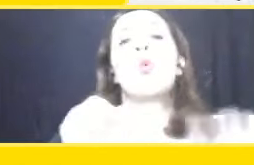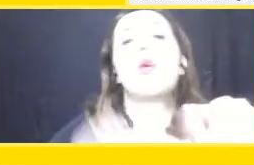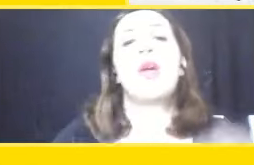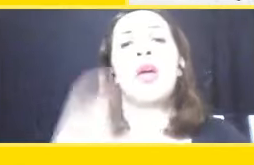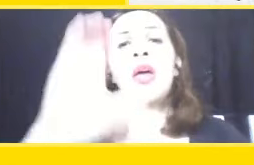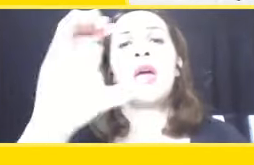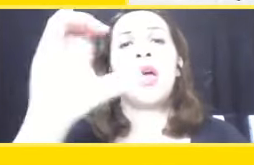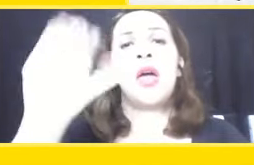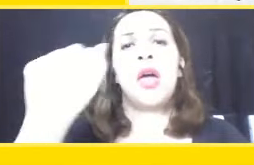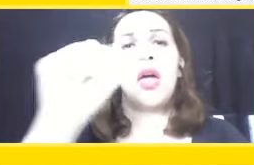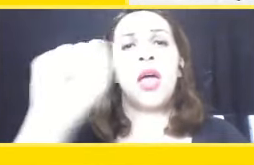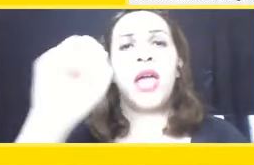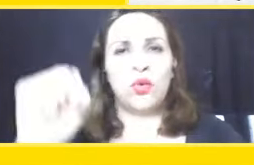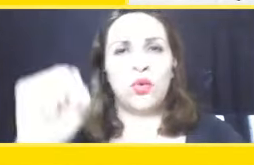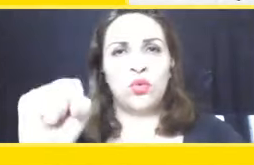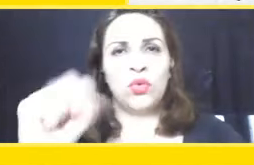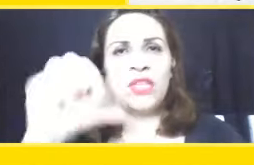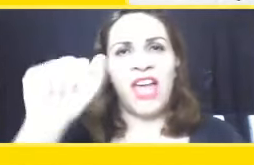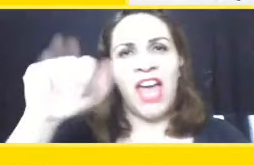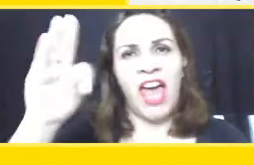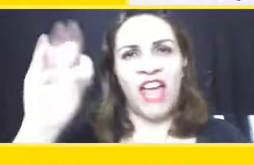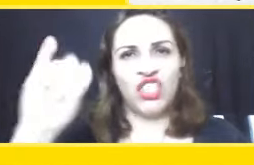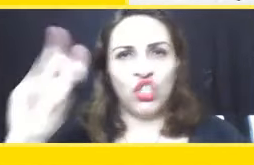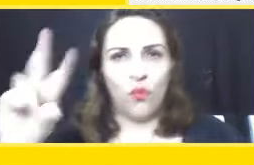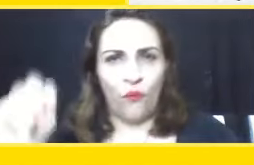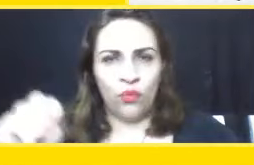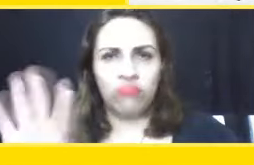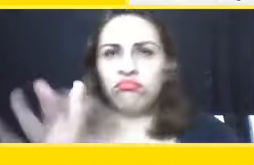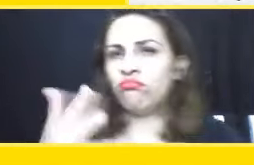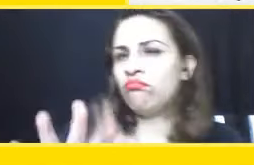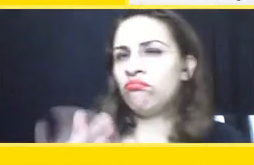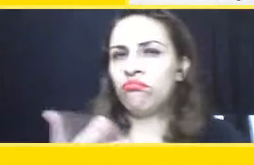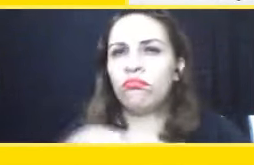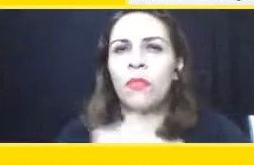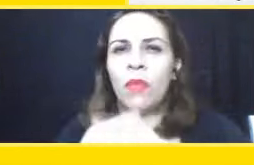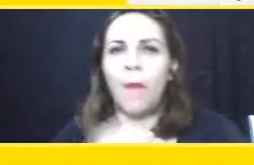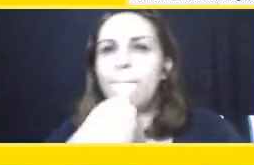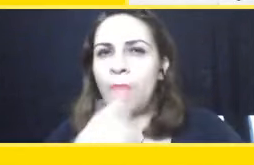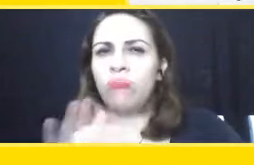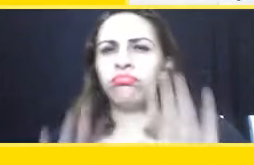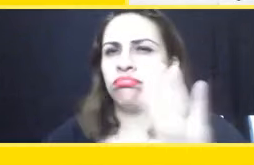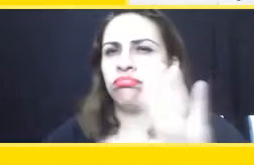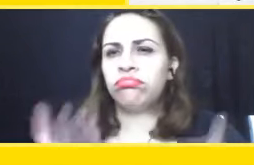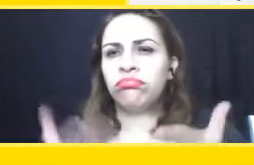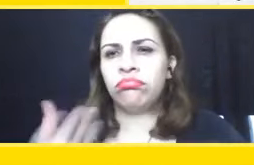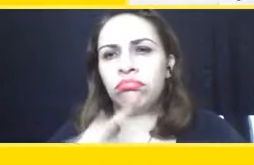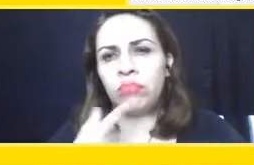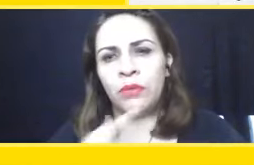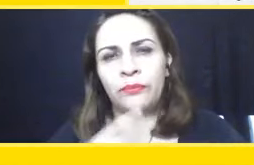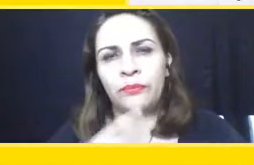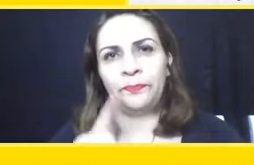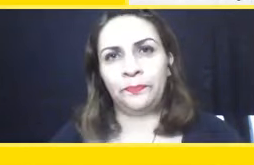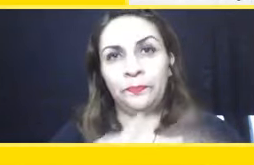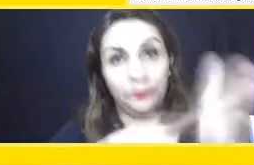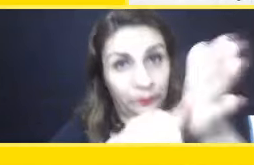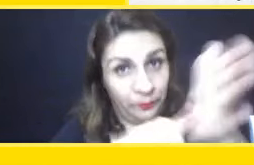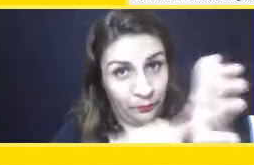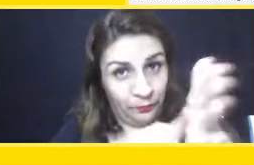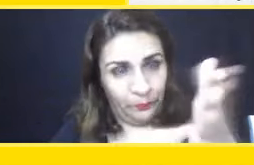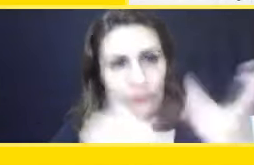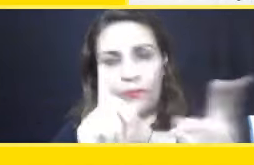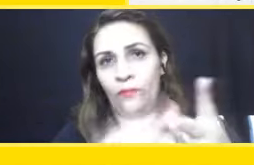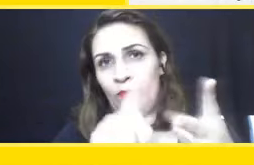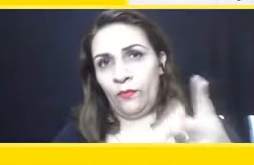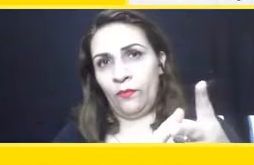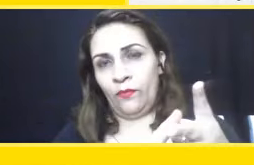divididos em quatro níveis, certo? O primeiro nível é o em análise, segundo nível